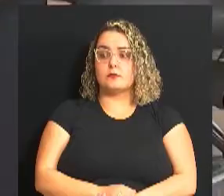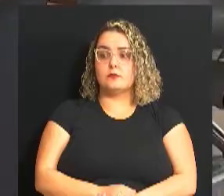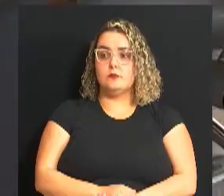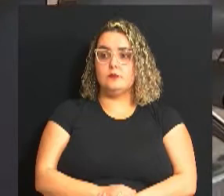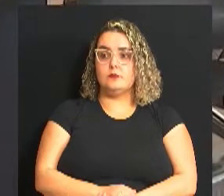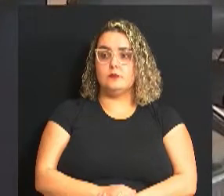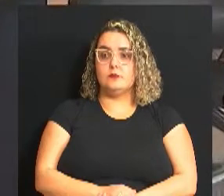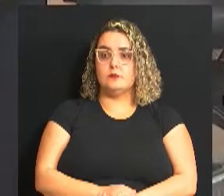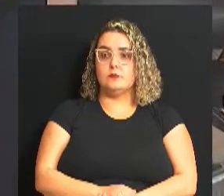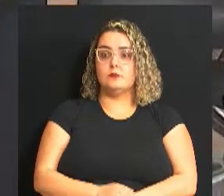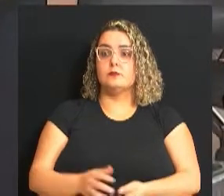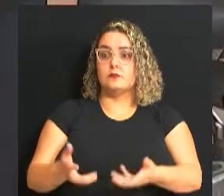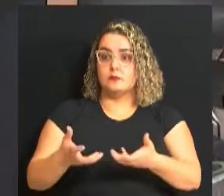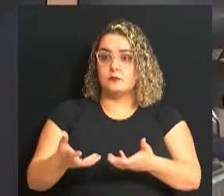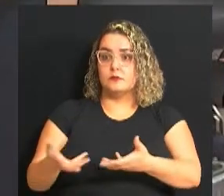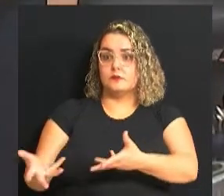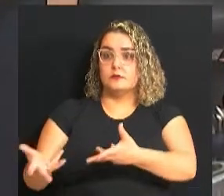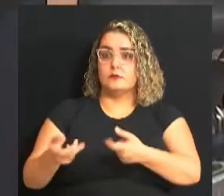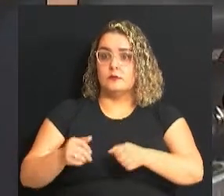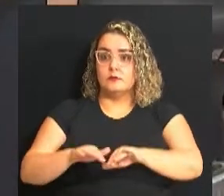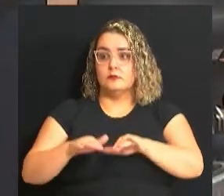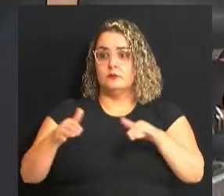E gostaria também de convidar à mesa,